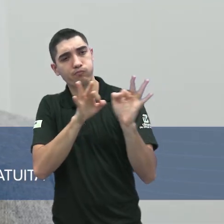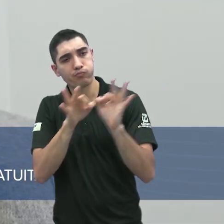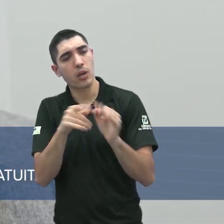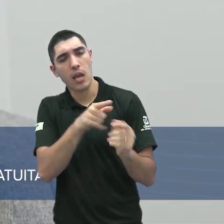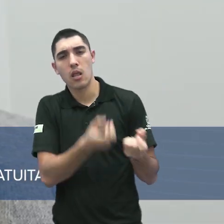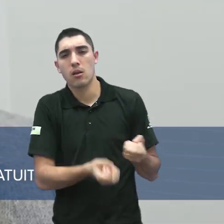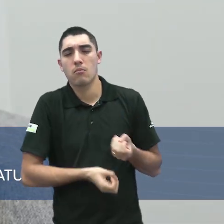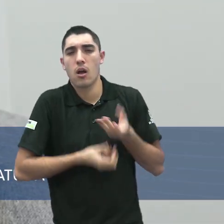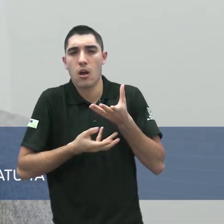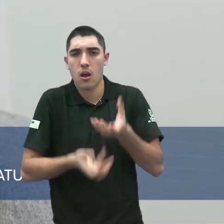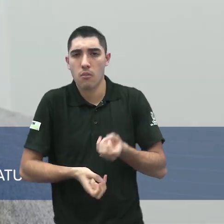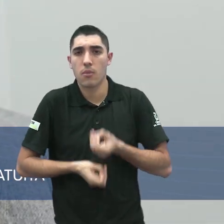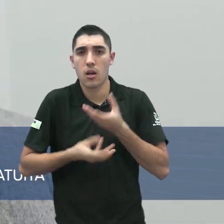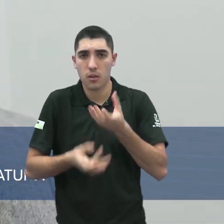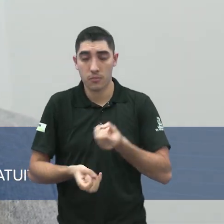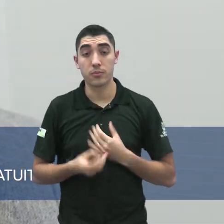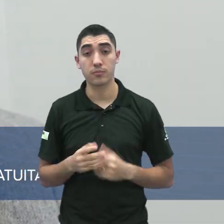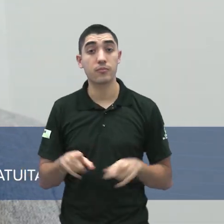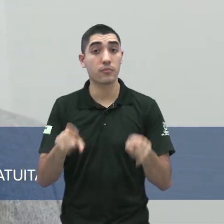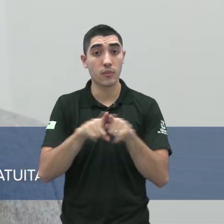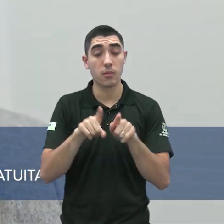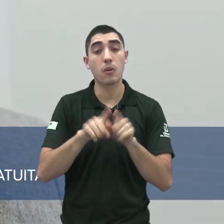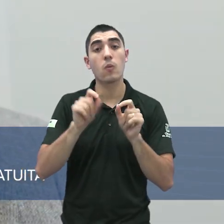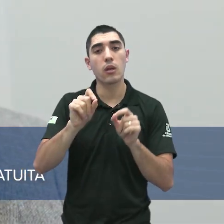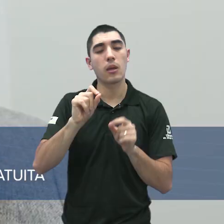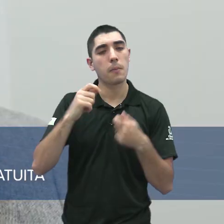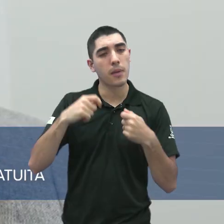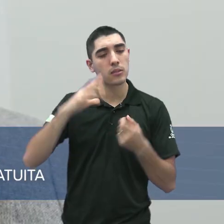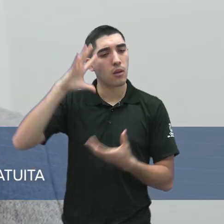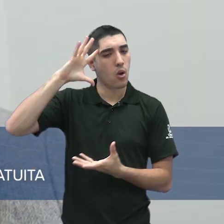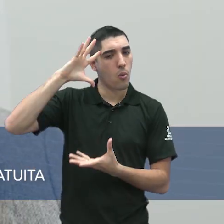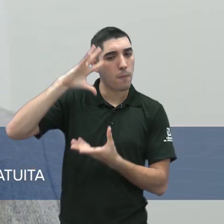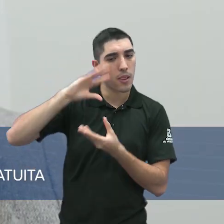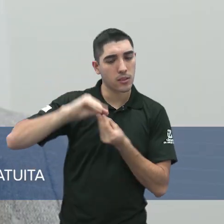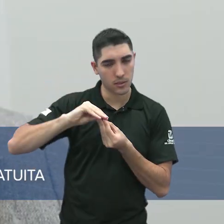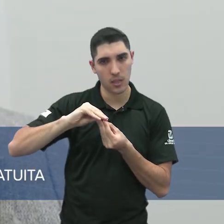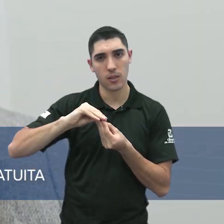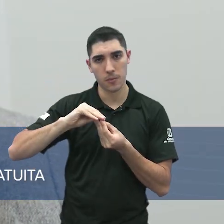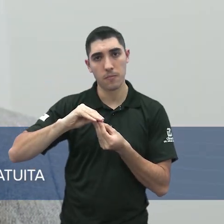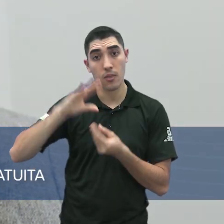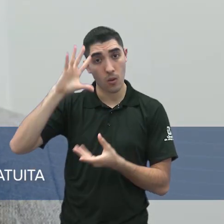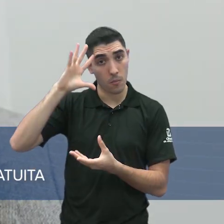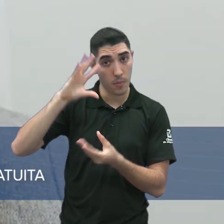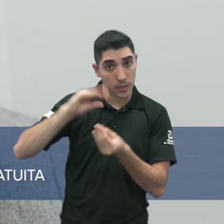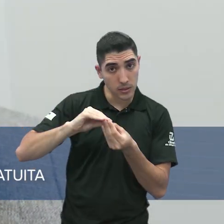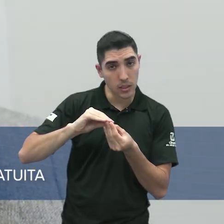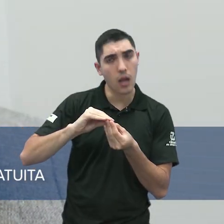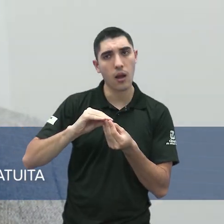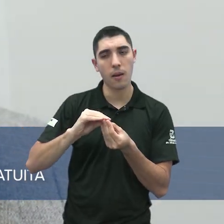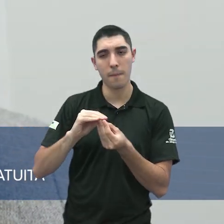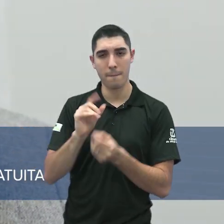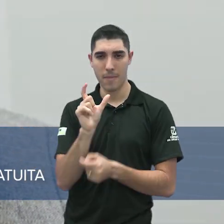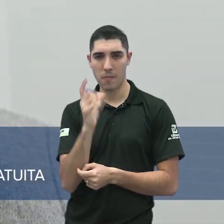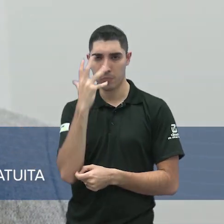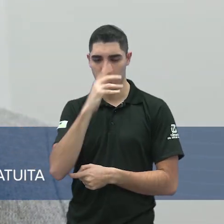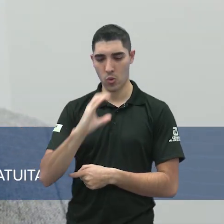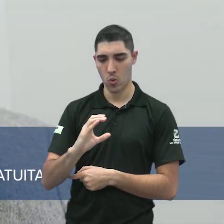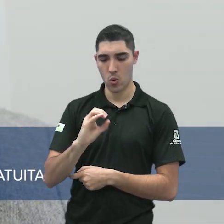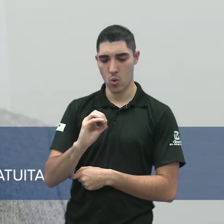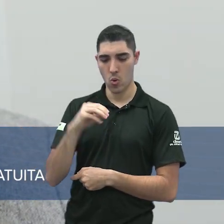né? E a outro movimento que vem dentro dessa escuta é a compreensão. E compreensão é uma palavra